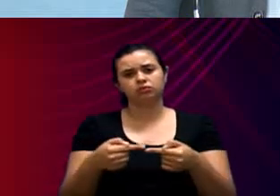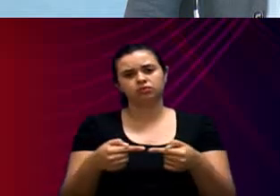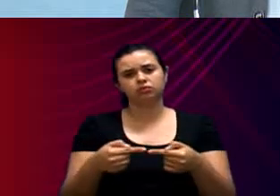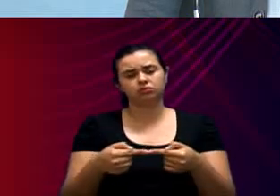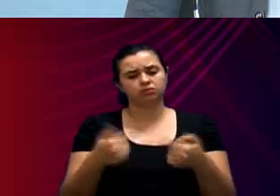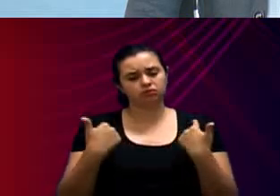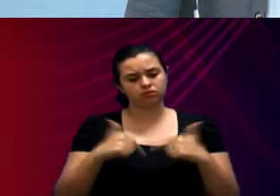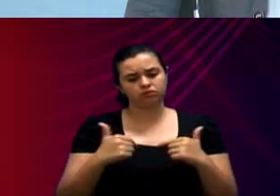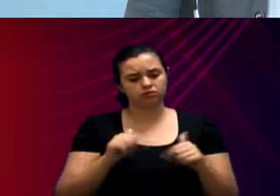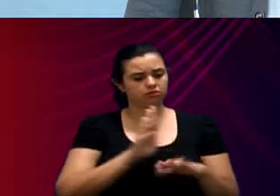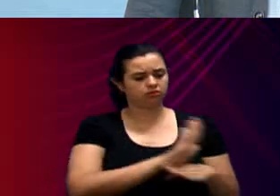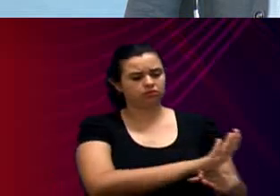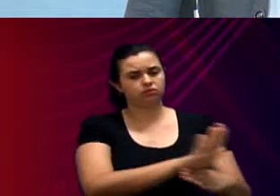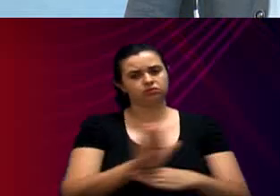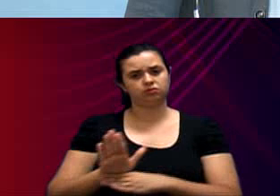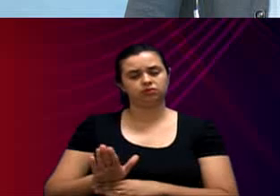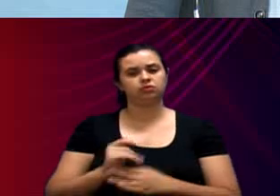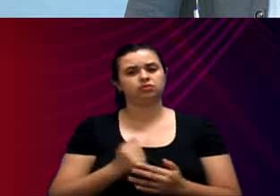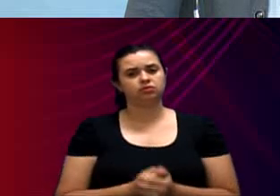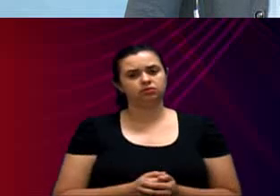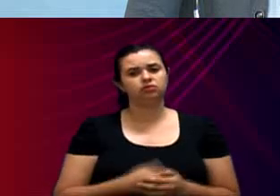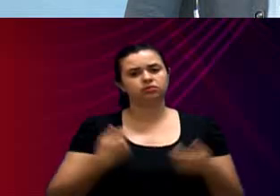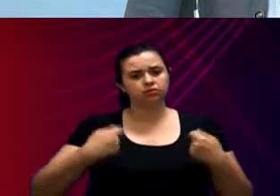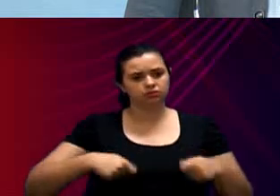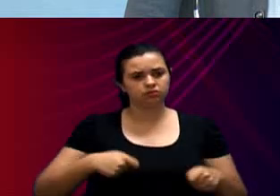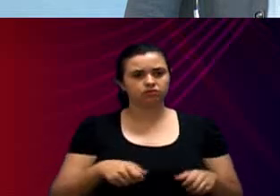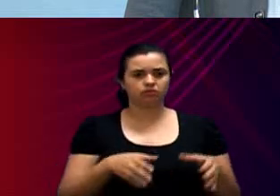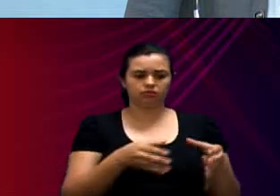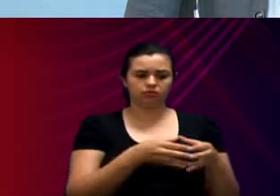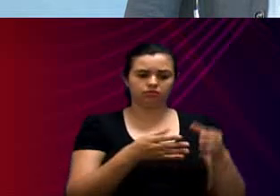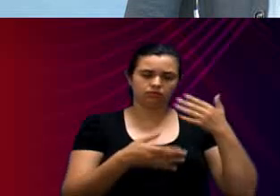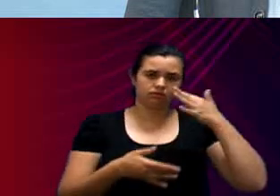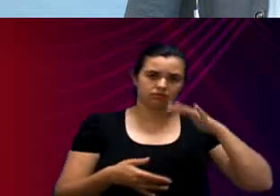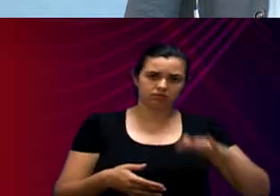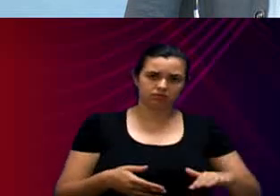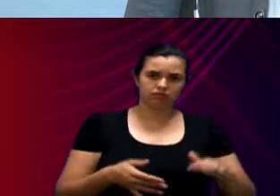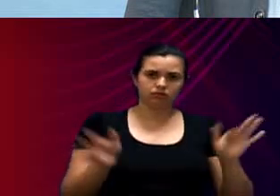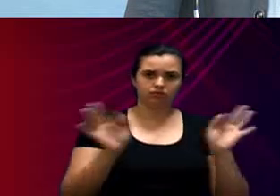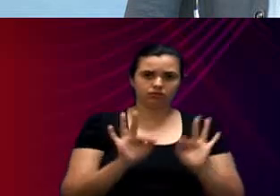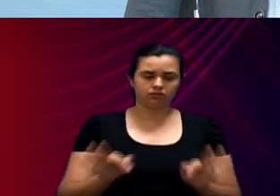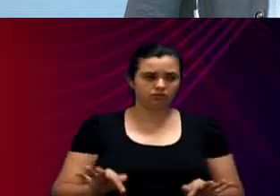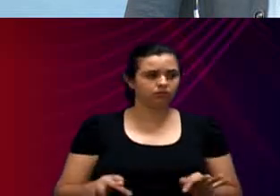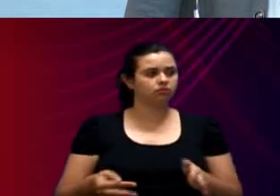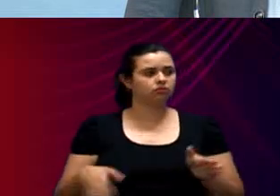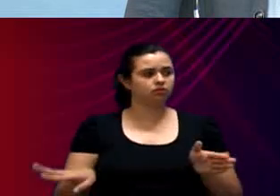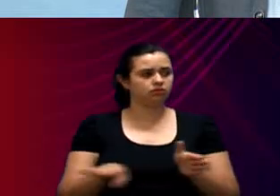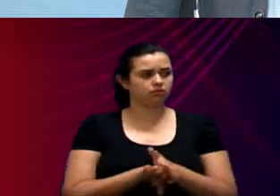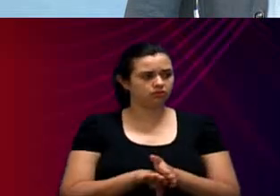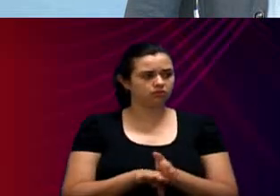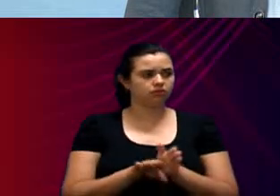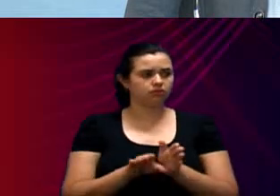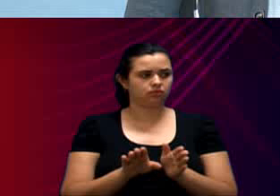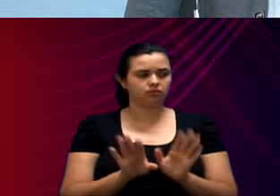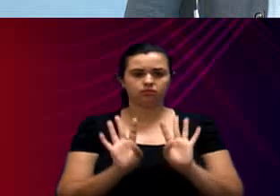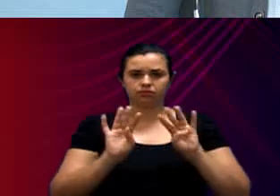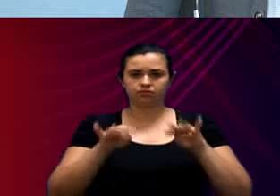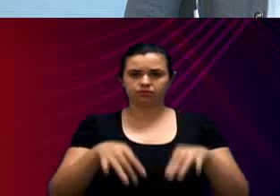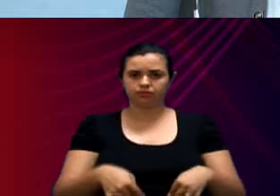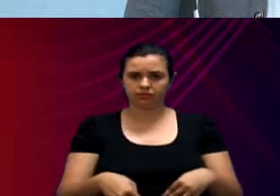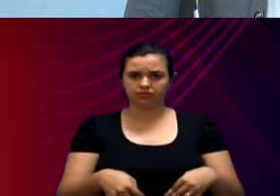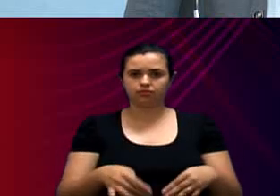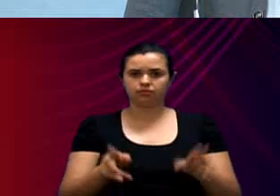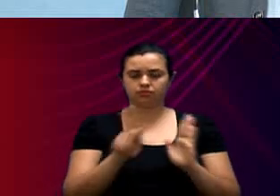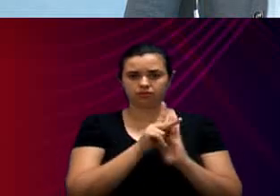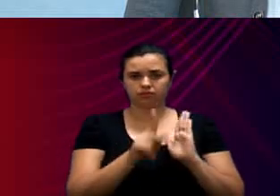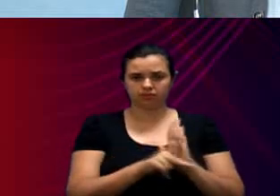a utilização pelo pessoal Criança Feliz, até que houvesse a finalização do projeto, até que houvesse um local